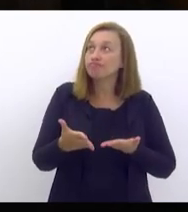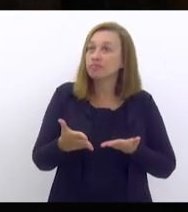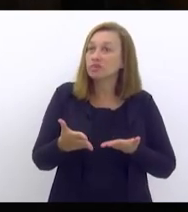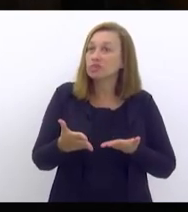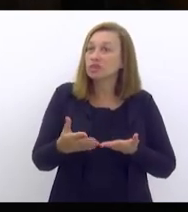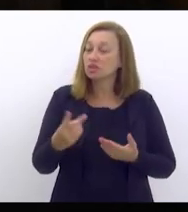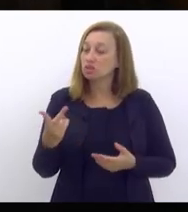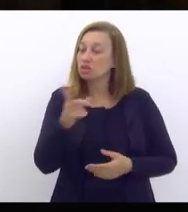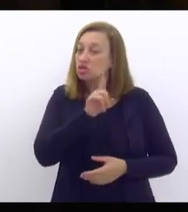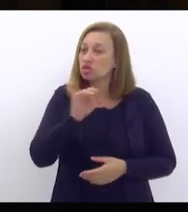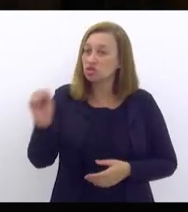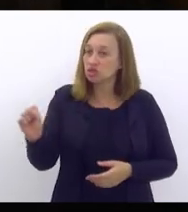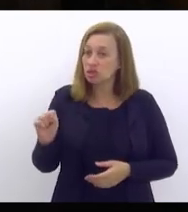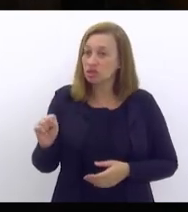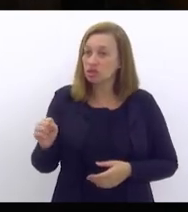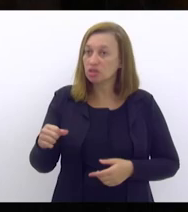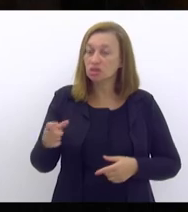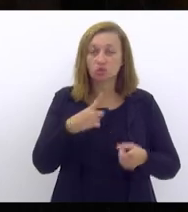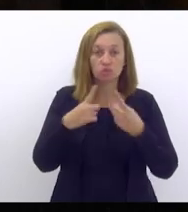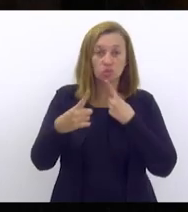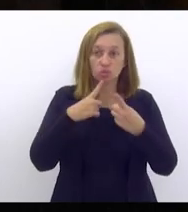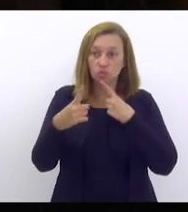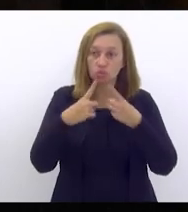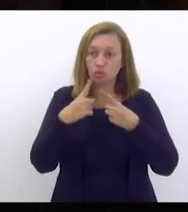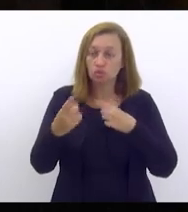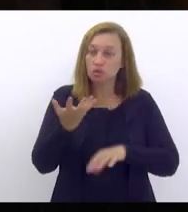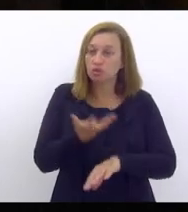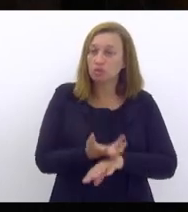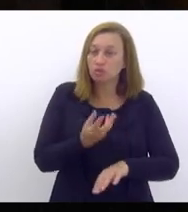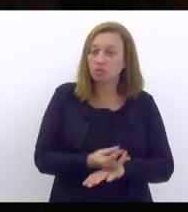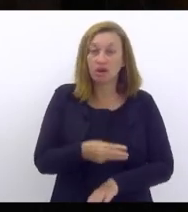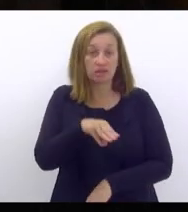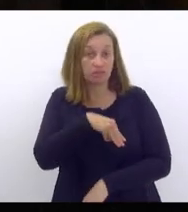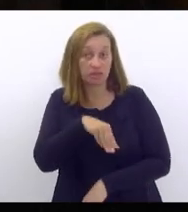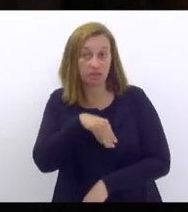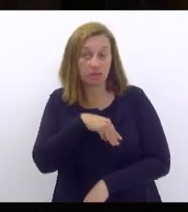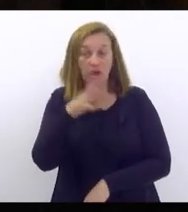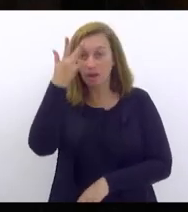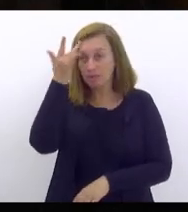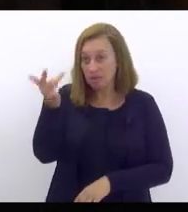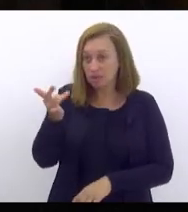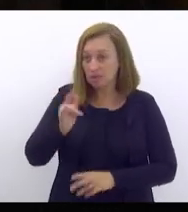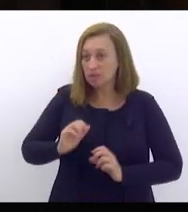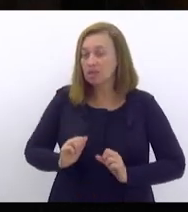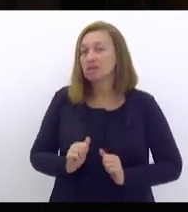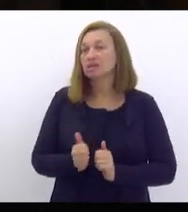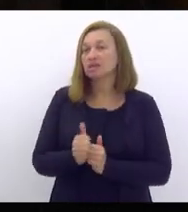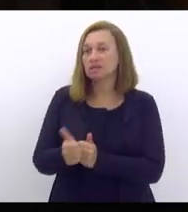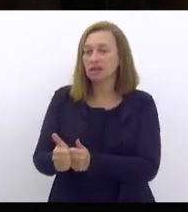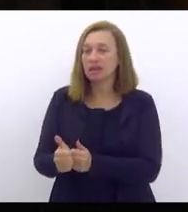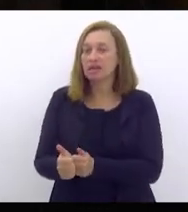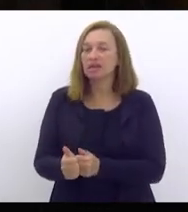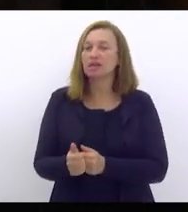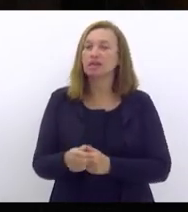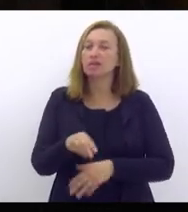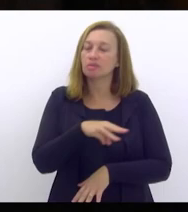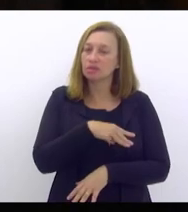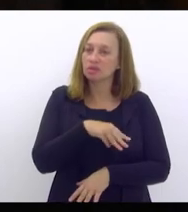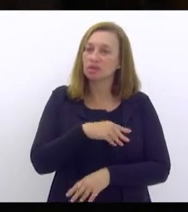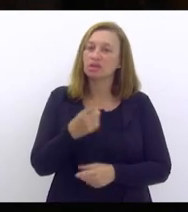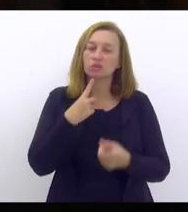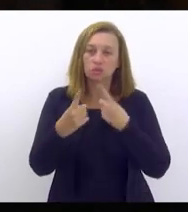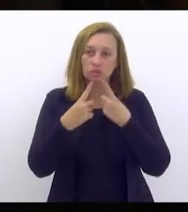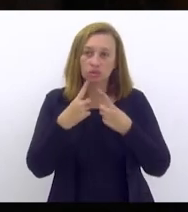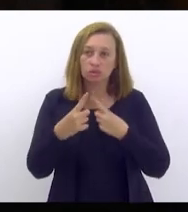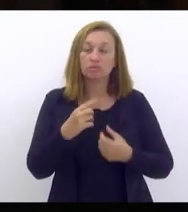desses dois dias de intenso debate no Parque de Madureira. Amanhã segue em Madureira esse debate. Foi importante também